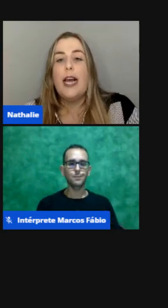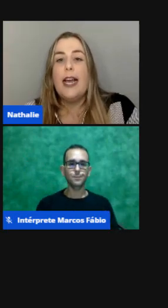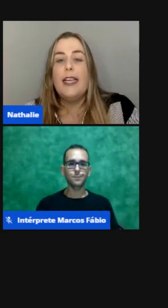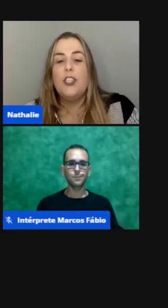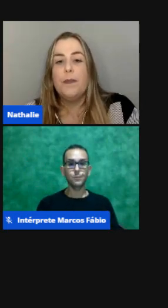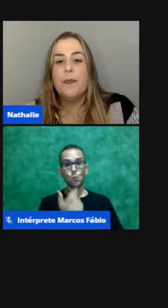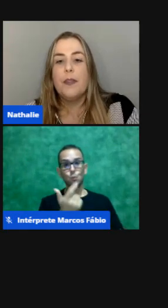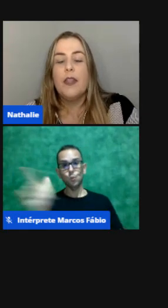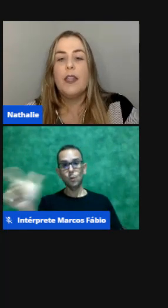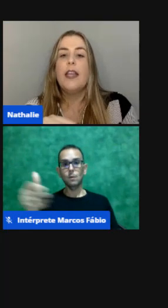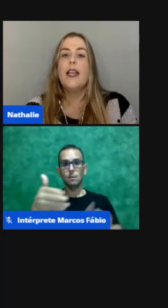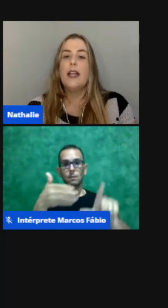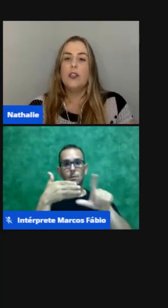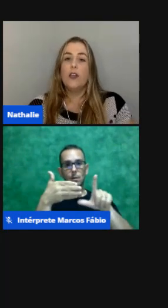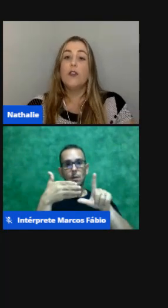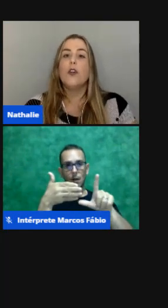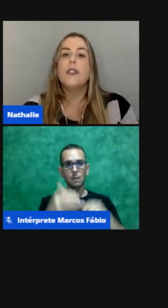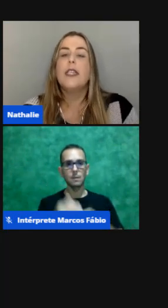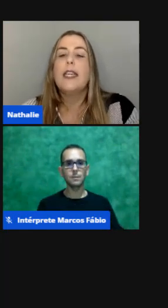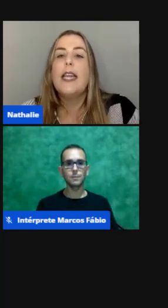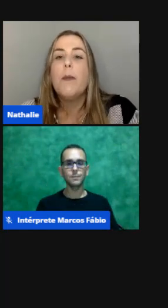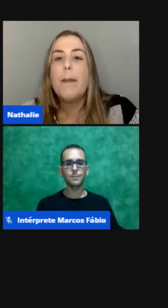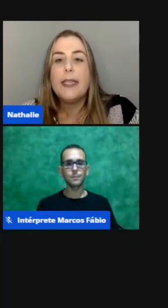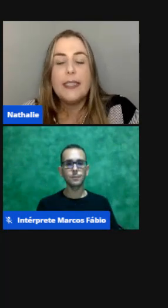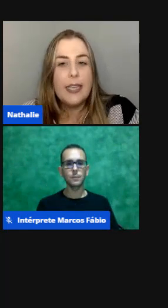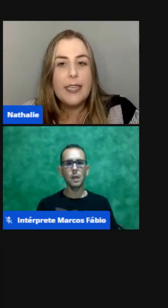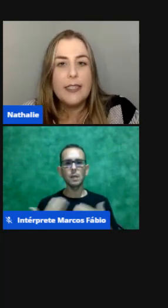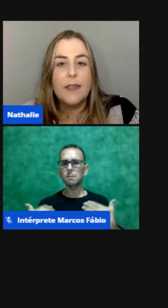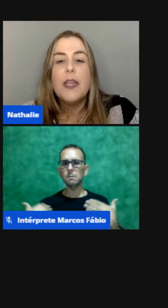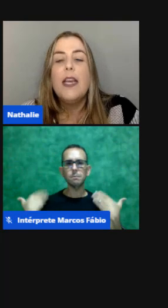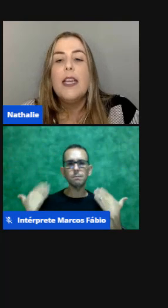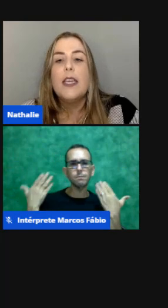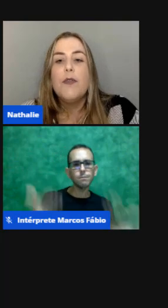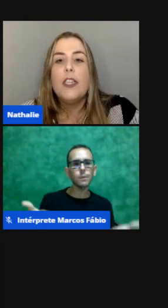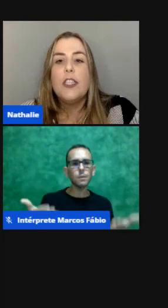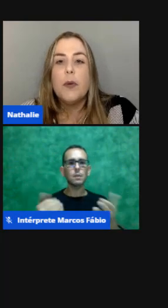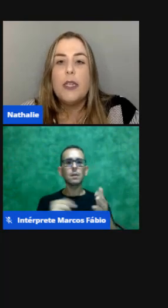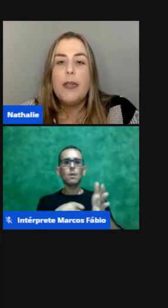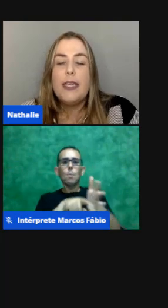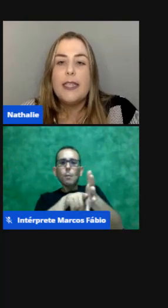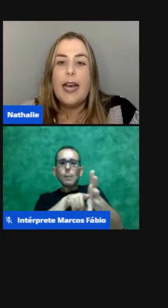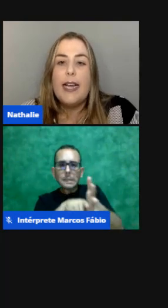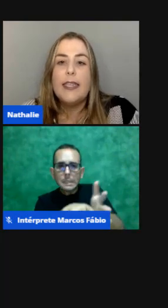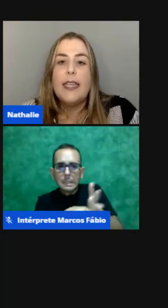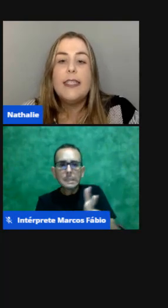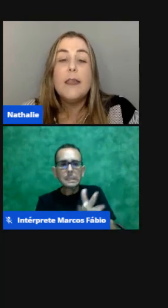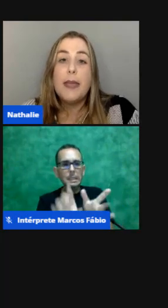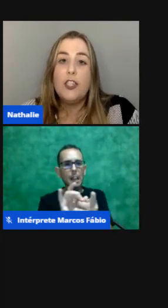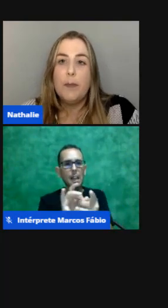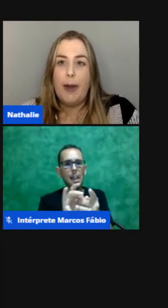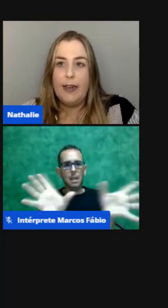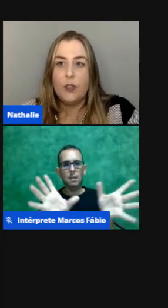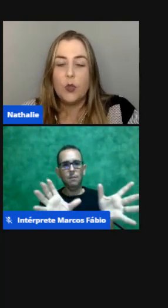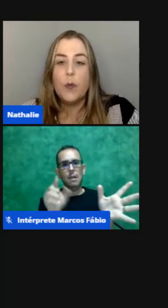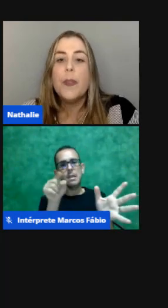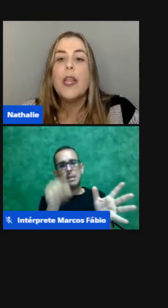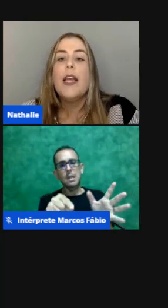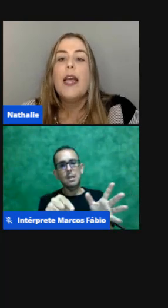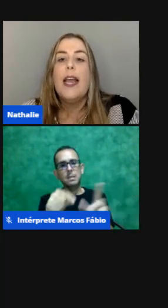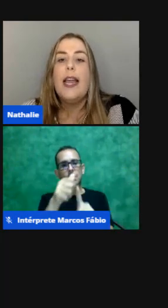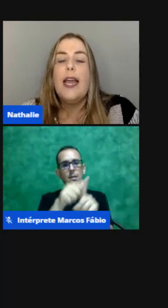próximo slide, eu trouxe aqui uma pesquisa que foi disponibilizada nesse mês de